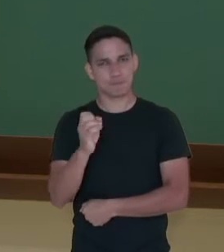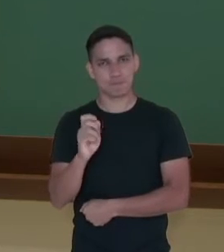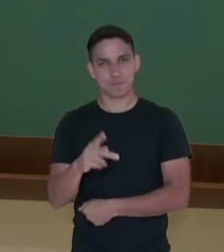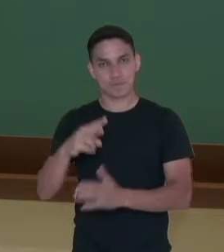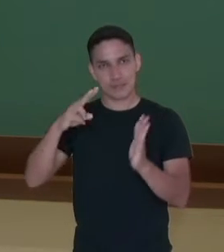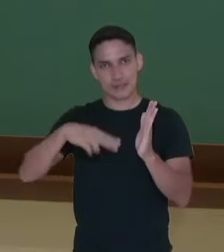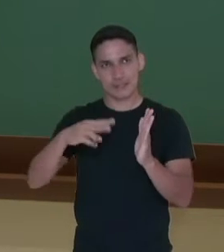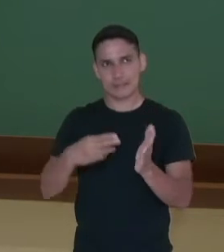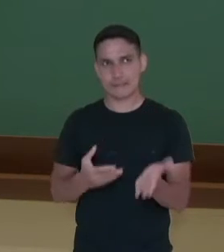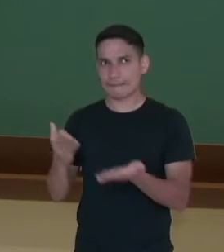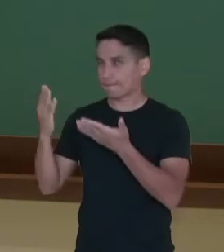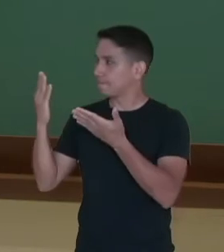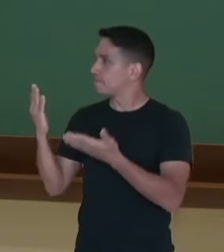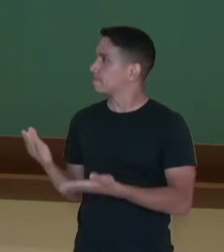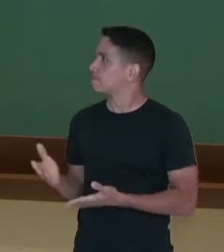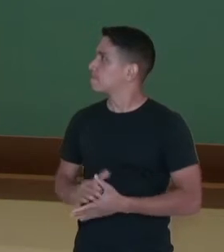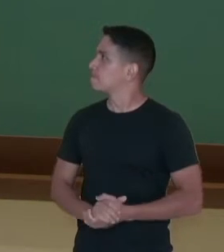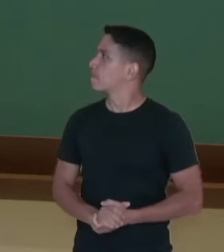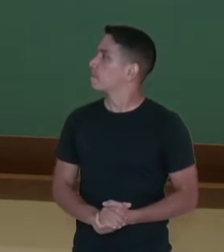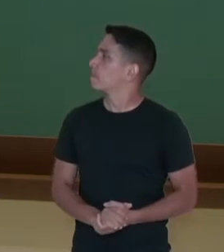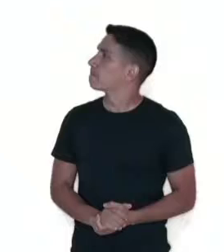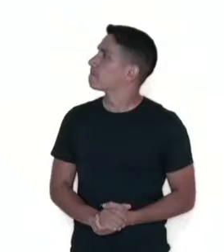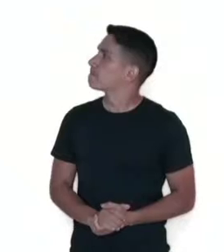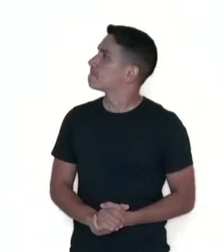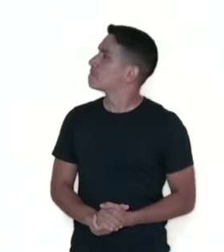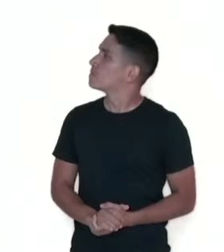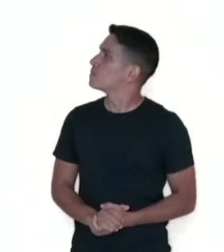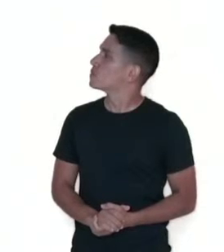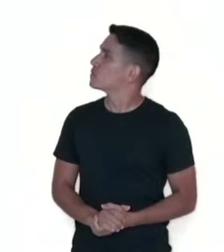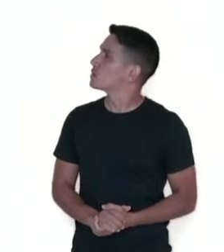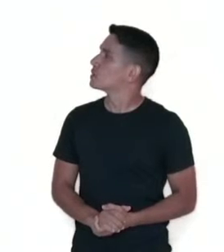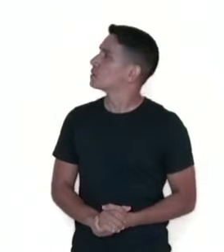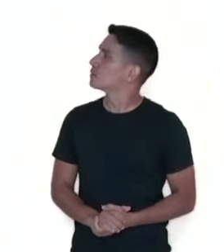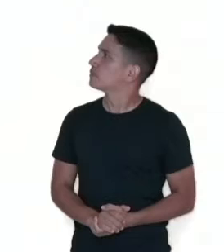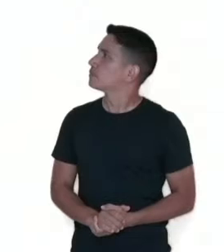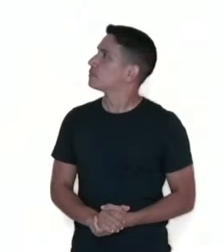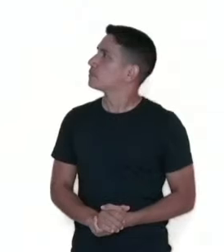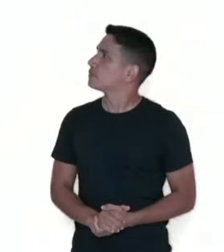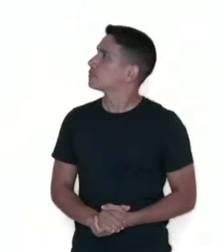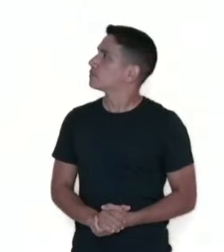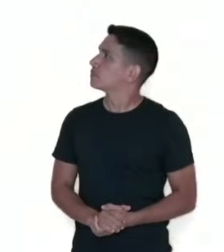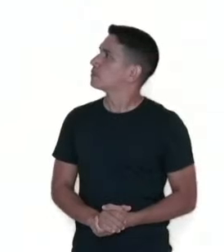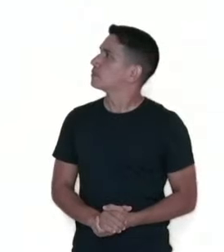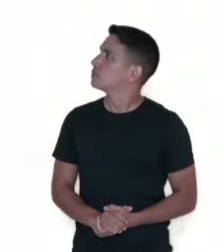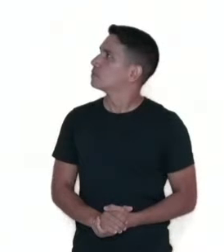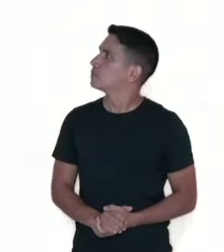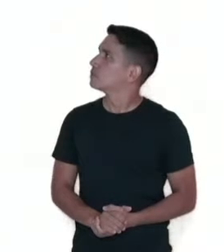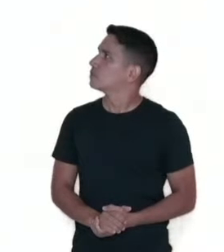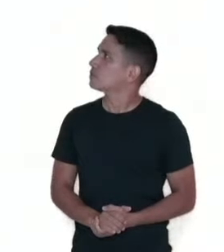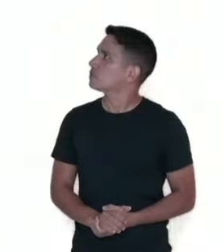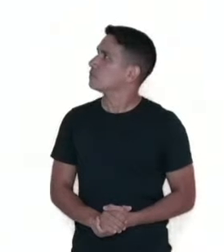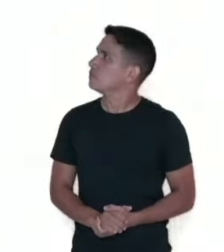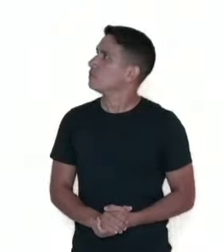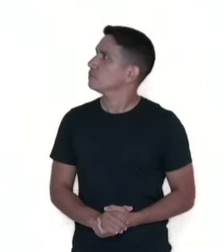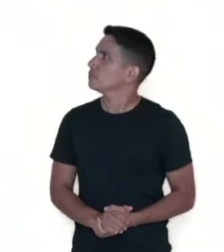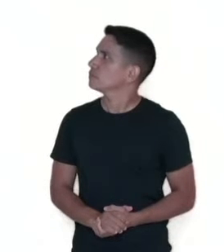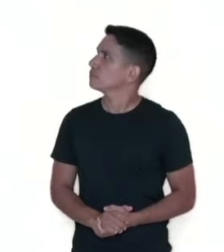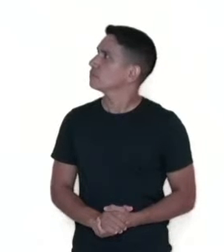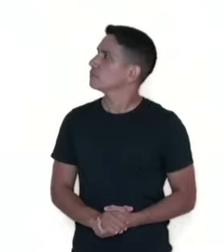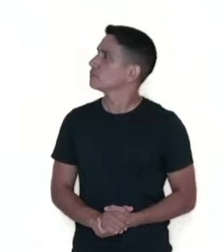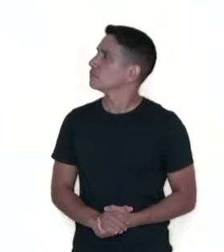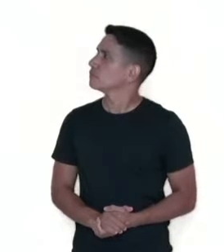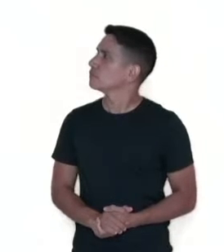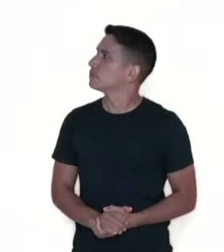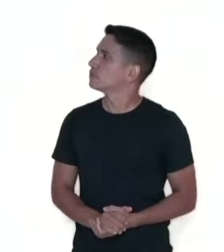tá? Vamos à leitura. Quando o tema é a saúde do adolescente, é